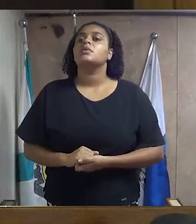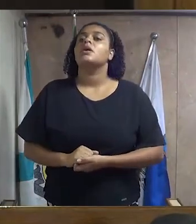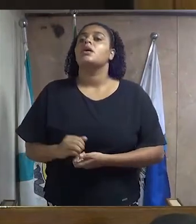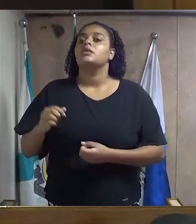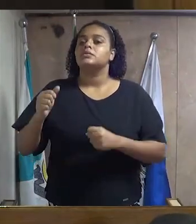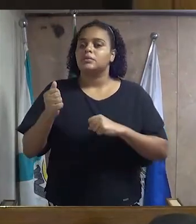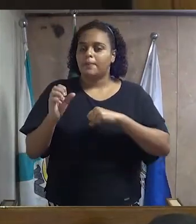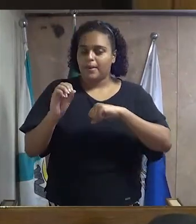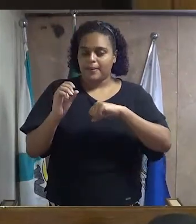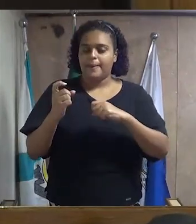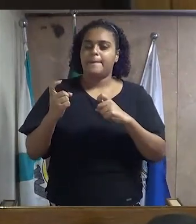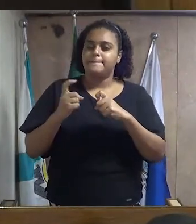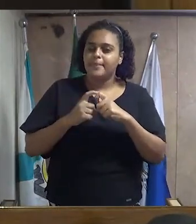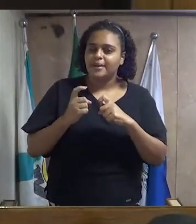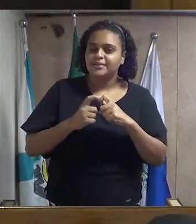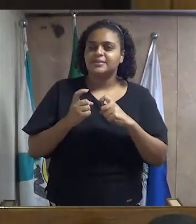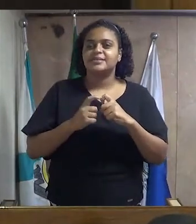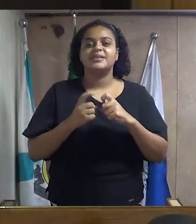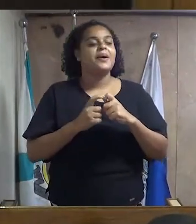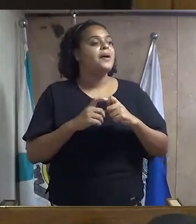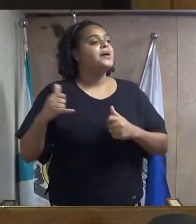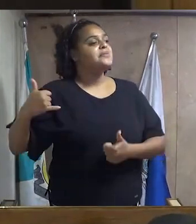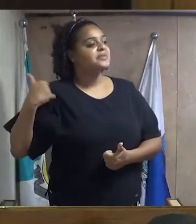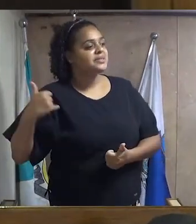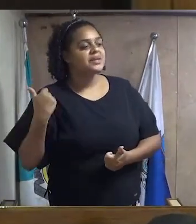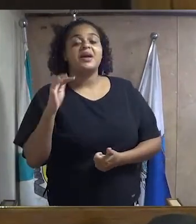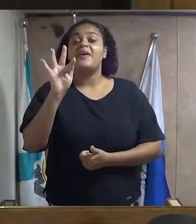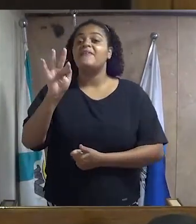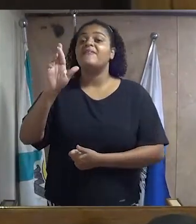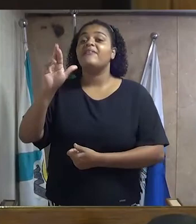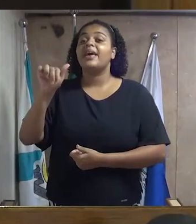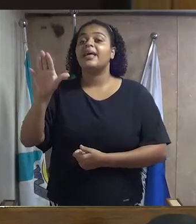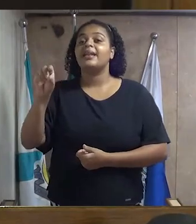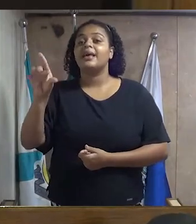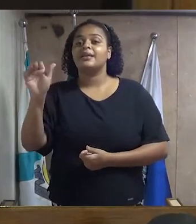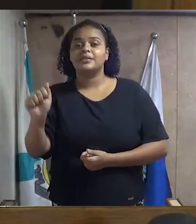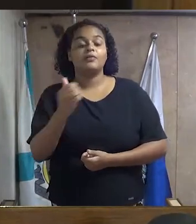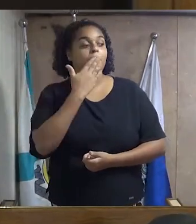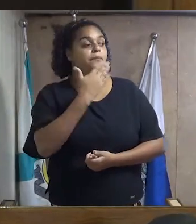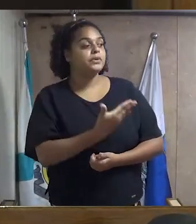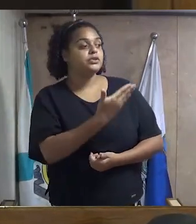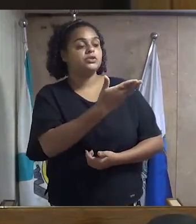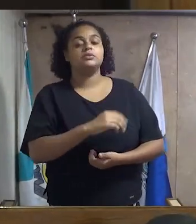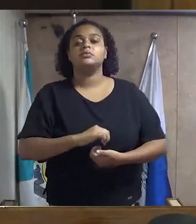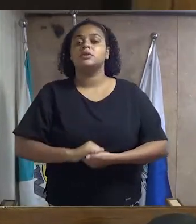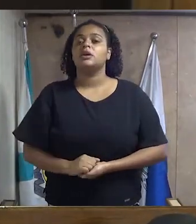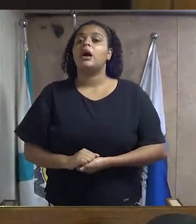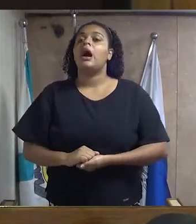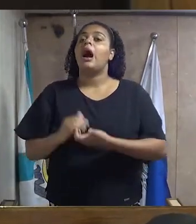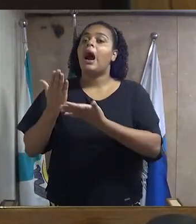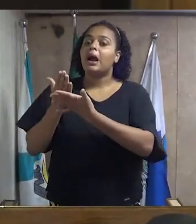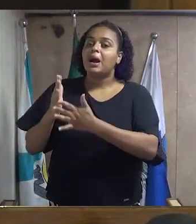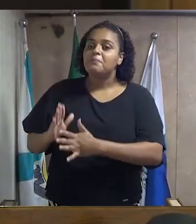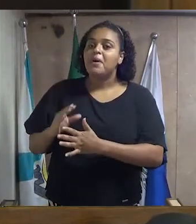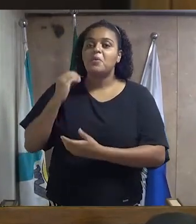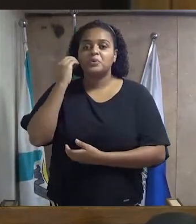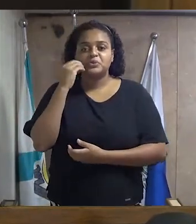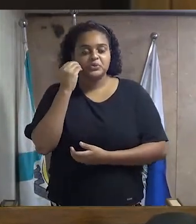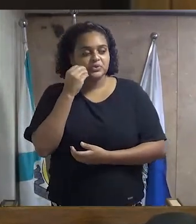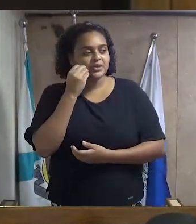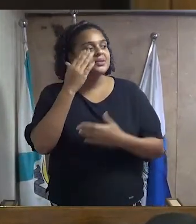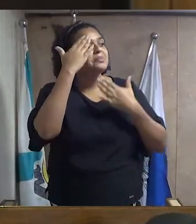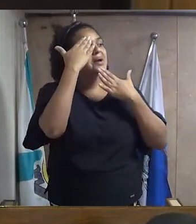Fernanda, aniversariante de hoje, né, eu vou aqui pedir, logo após meu discurso